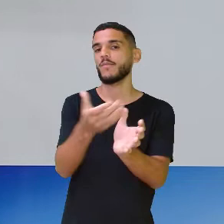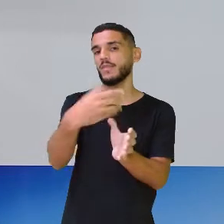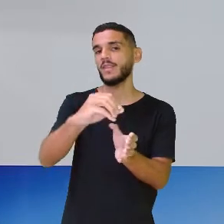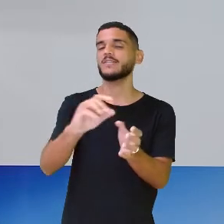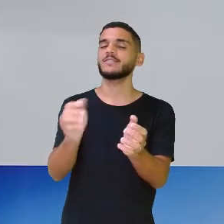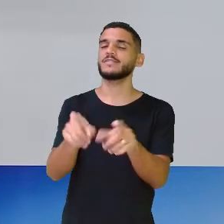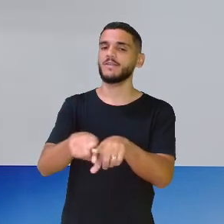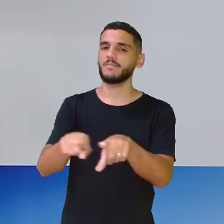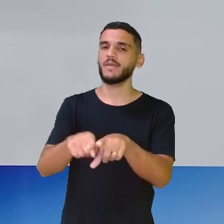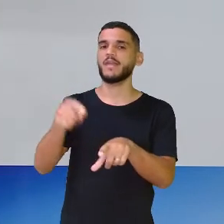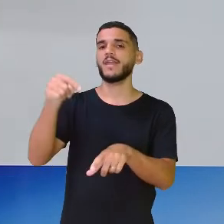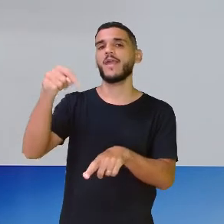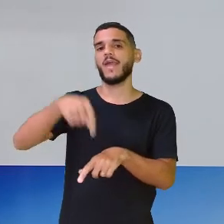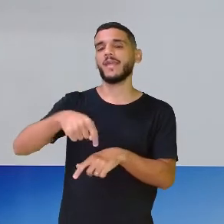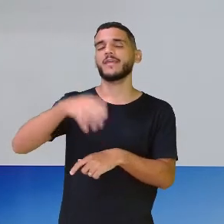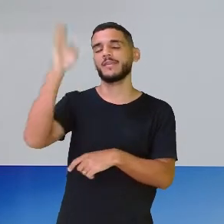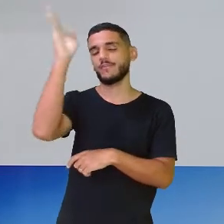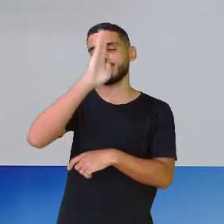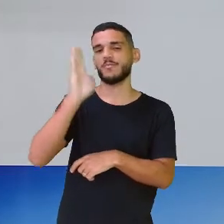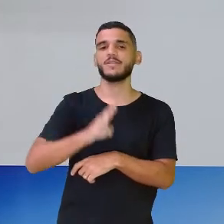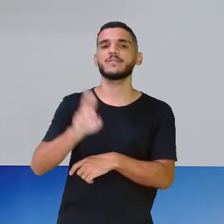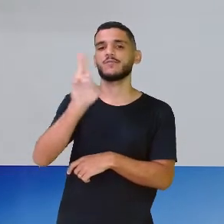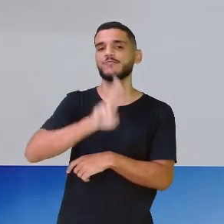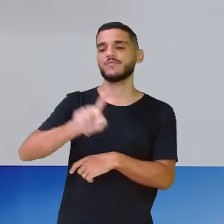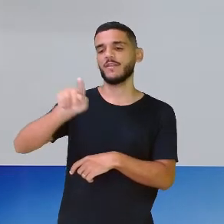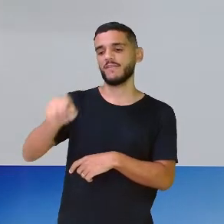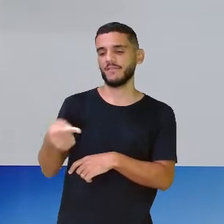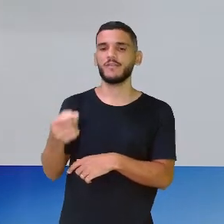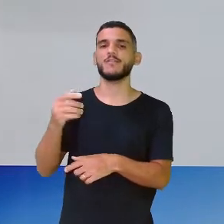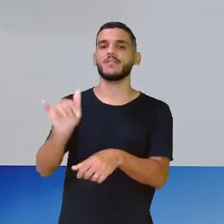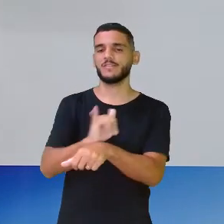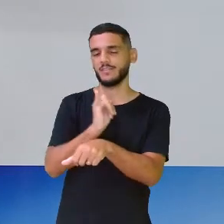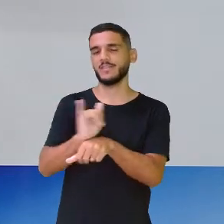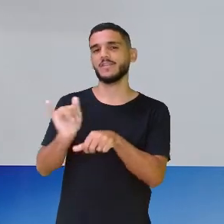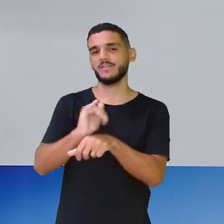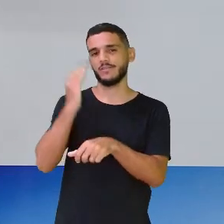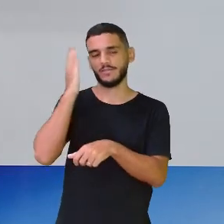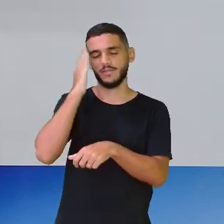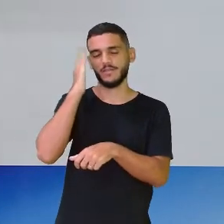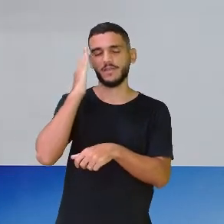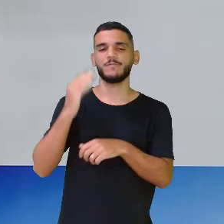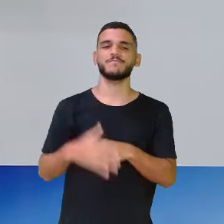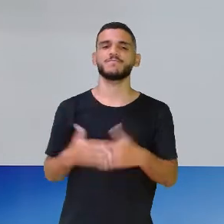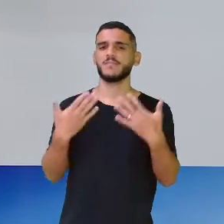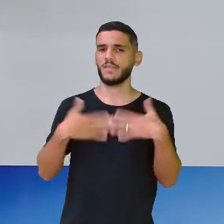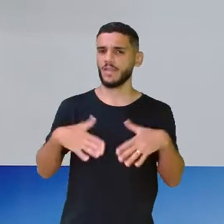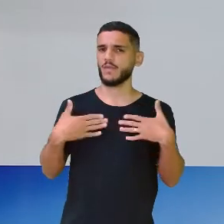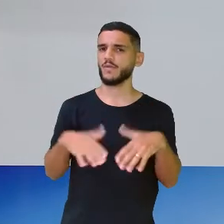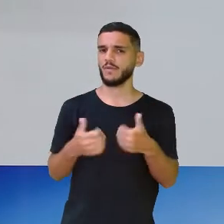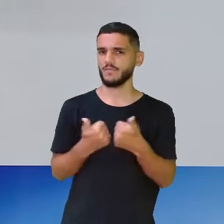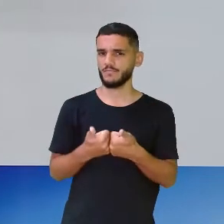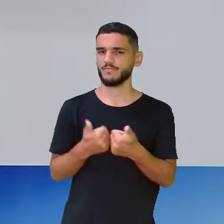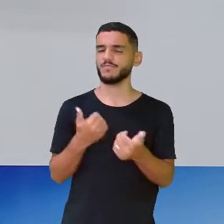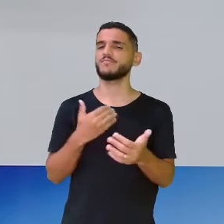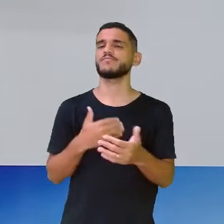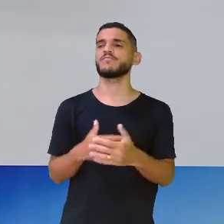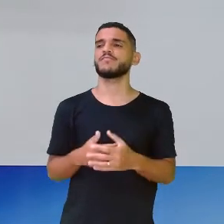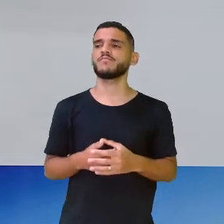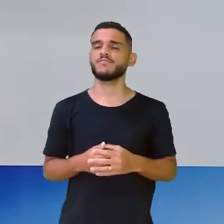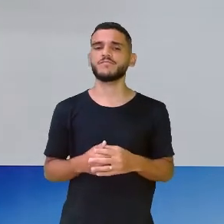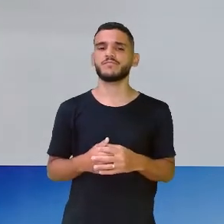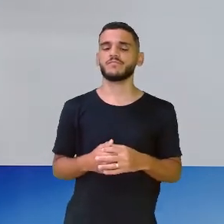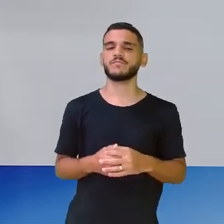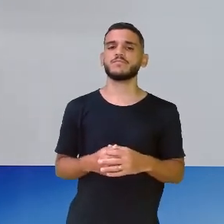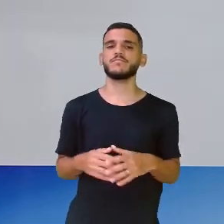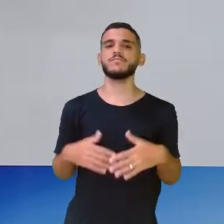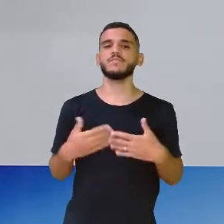Brasil, não. No Brasil, teve vírgula, é decimal. Tranquilo até aí? Vamos continuar. Então, quando eu